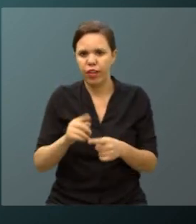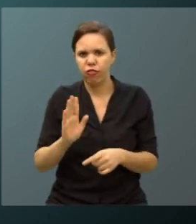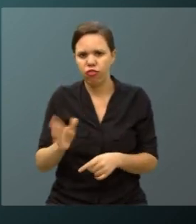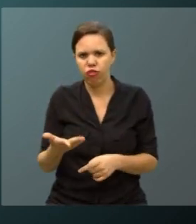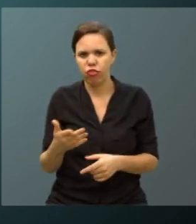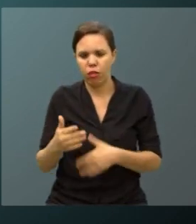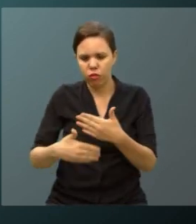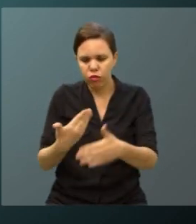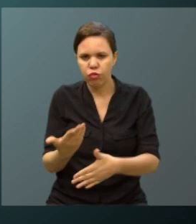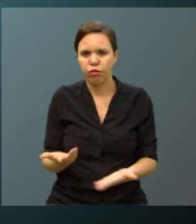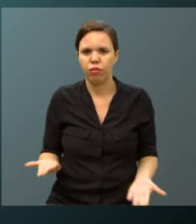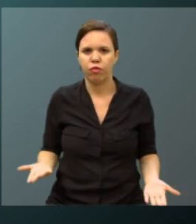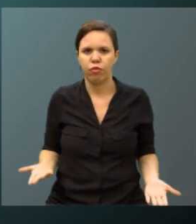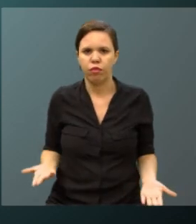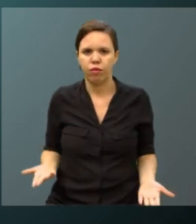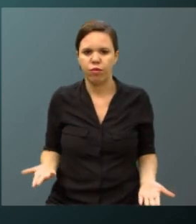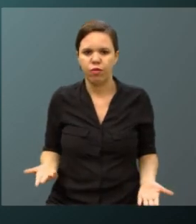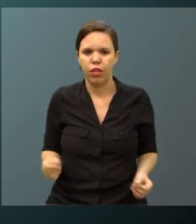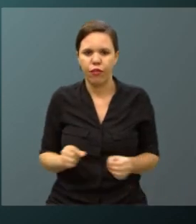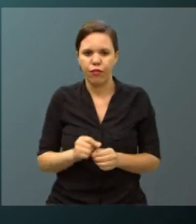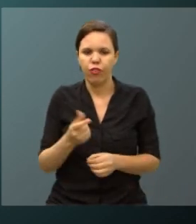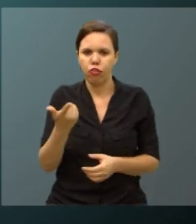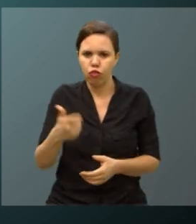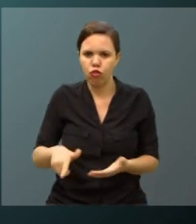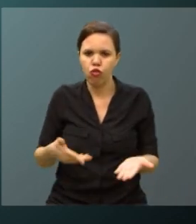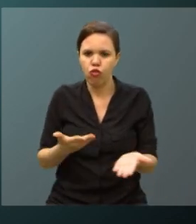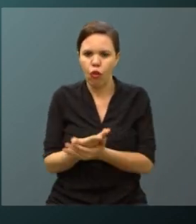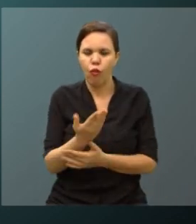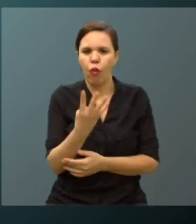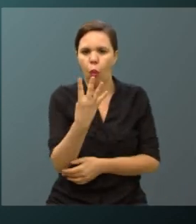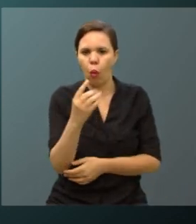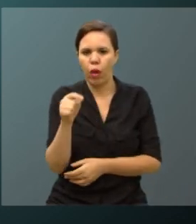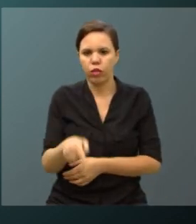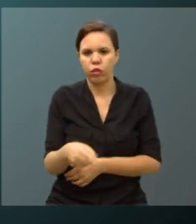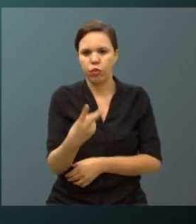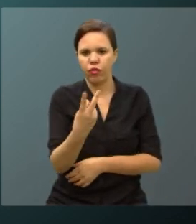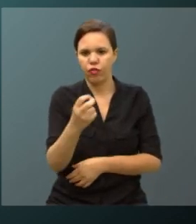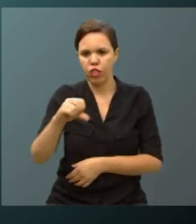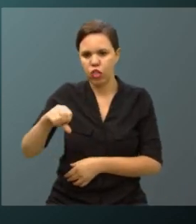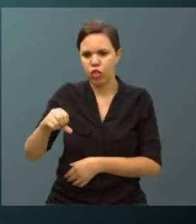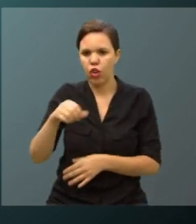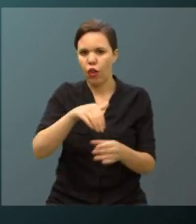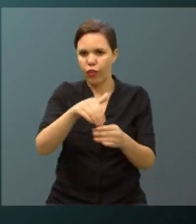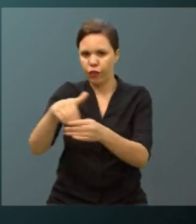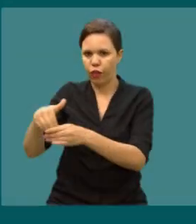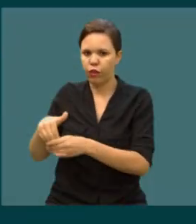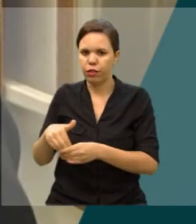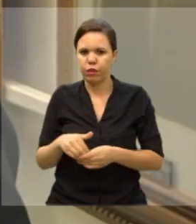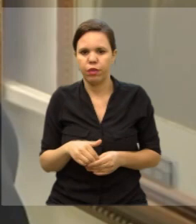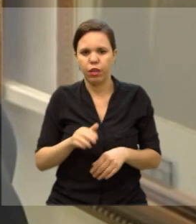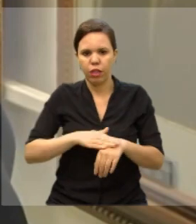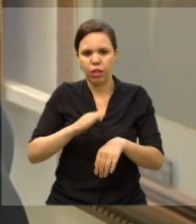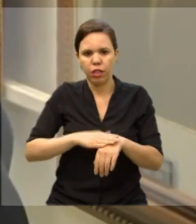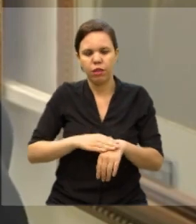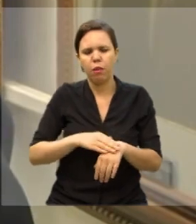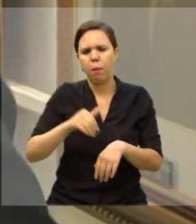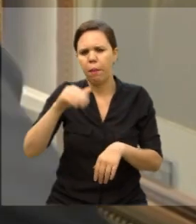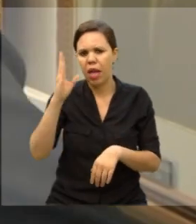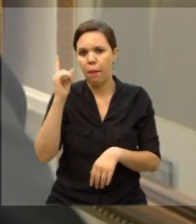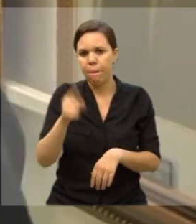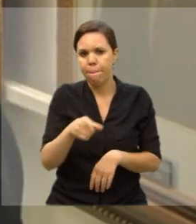mandato consecutivo, para o qual foi reeleito com 4.029 votos. É autor de mais